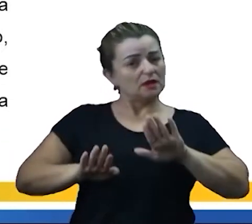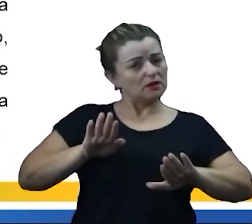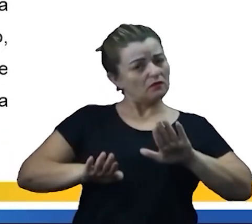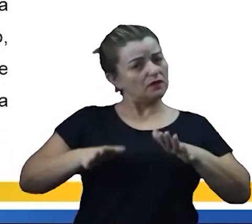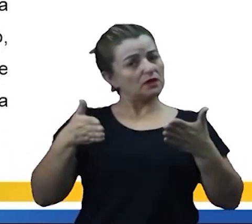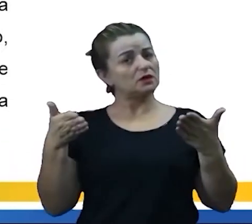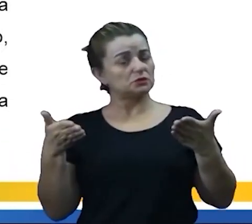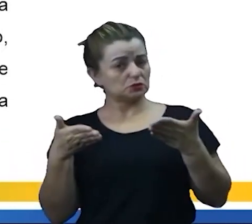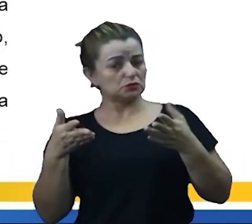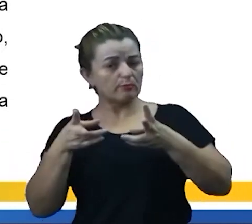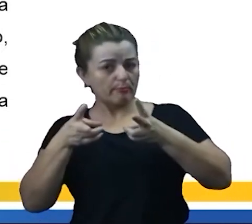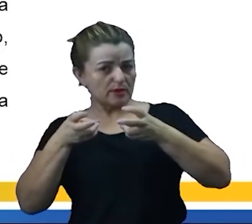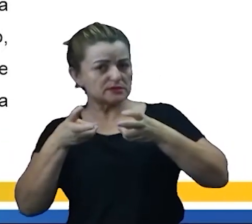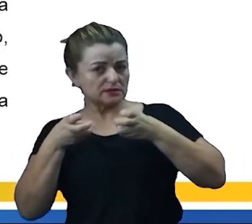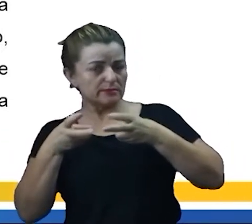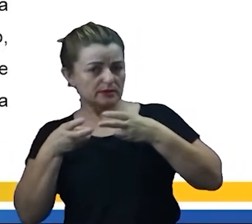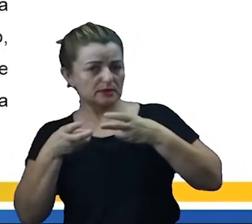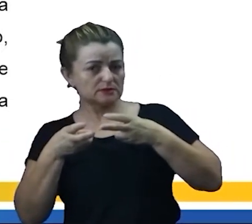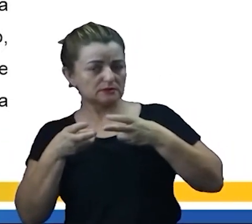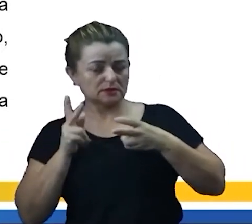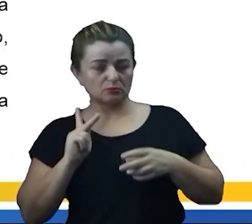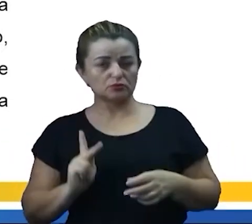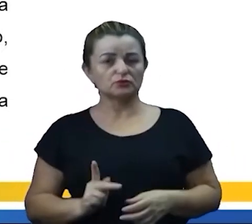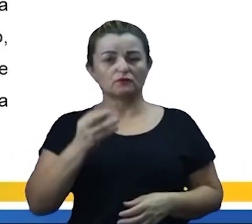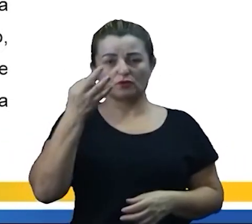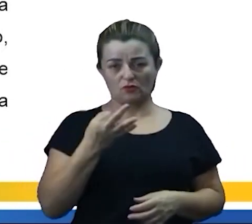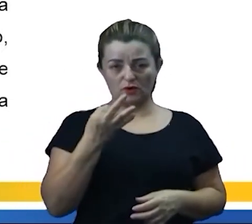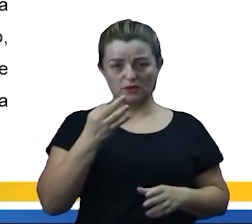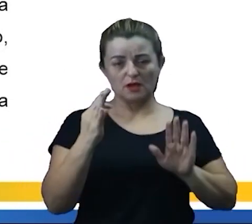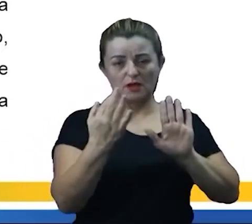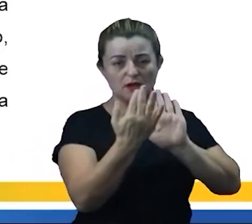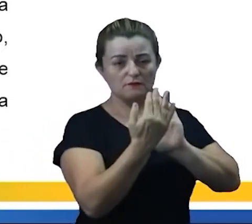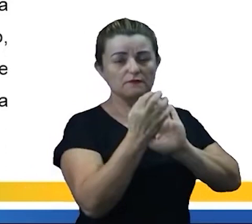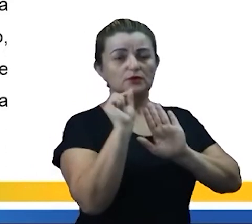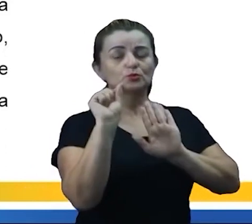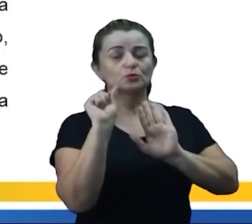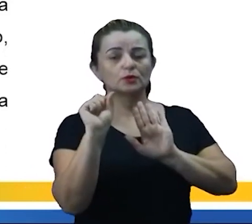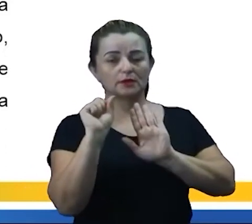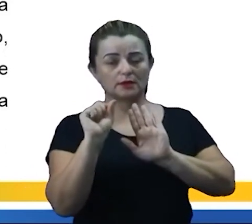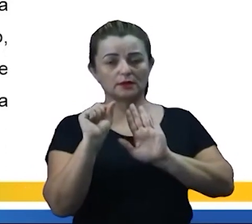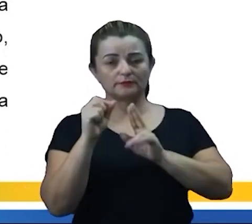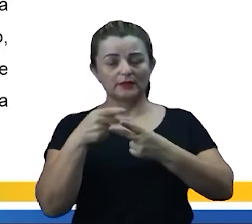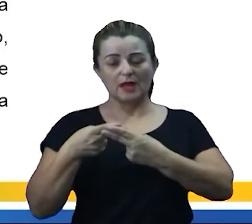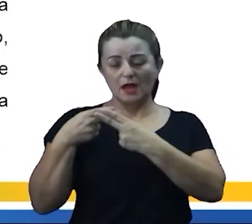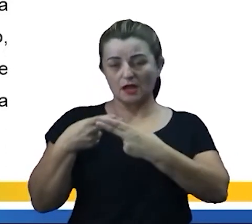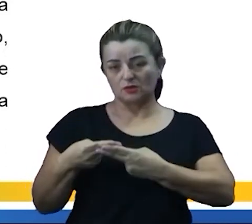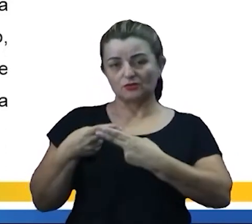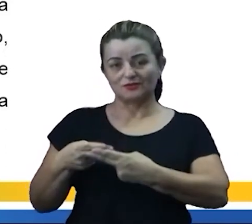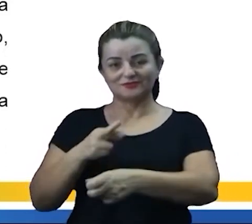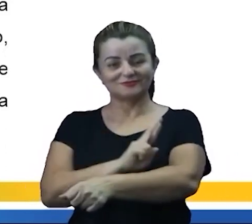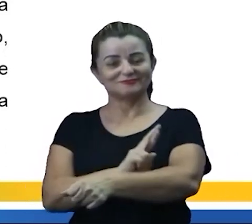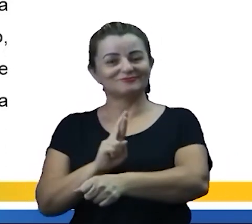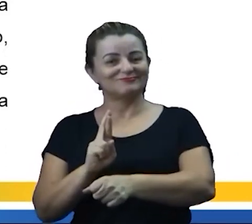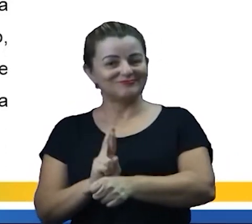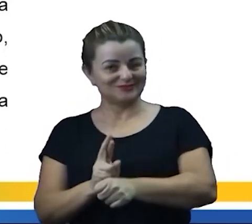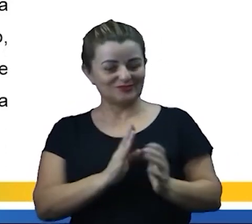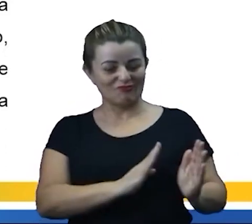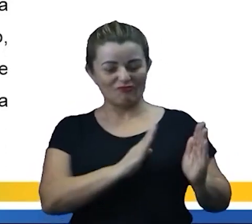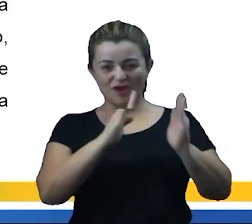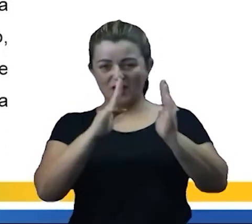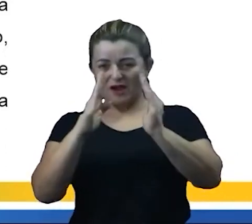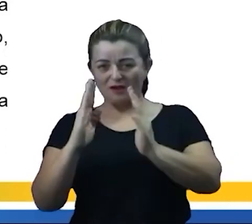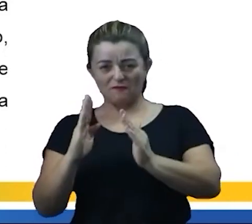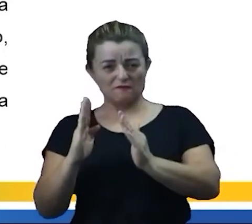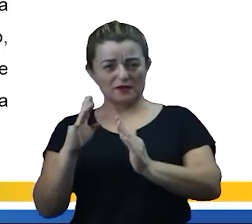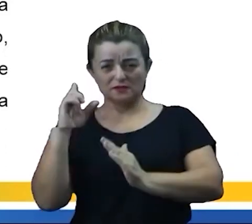sua decisão. A postura de muitos brasileiros frente à intolerância religiosa é uma das faces mais perversas de uma